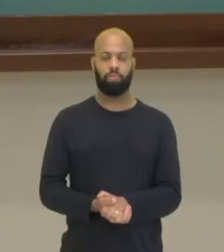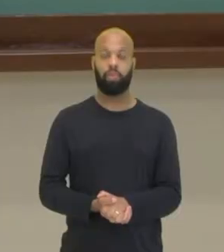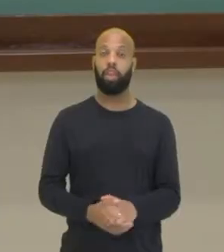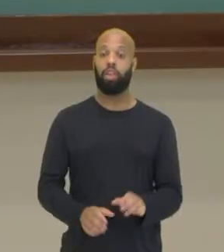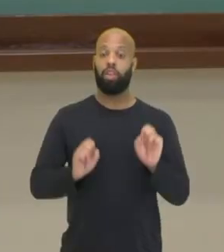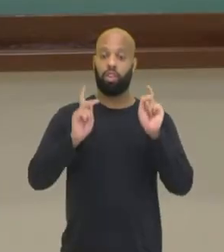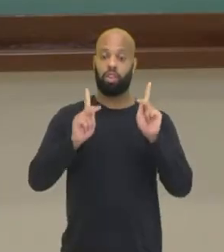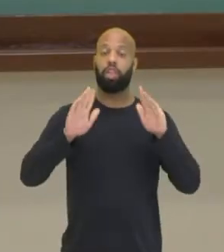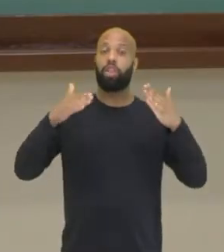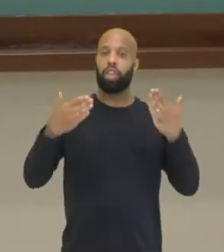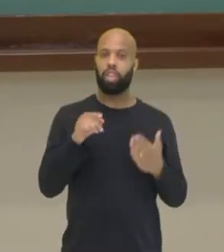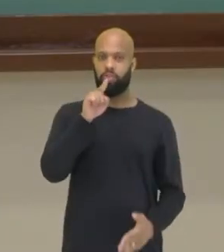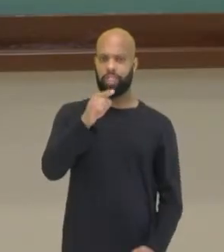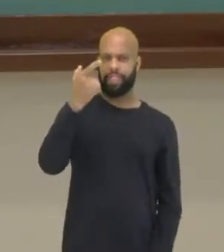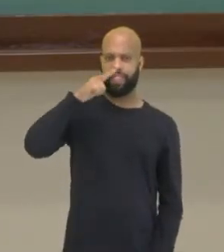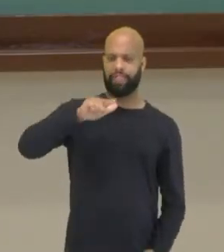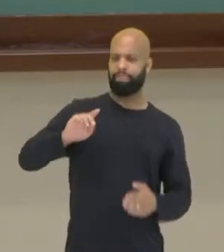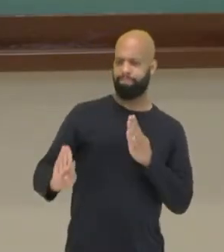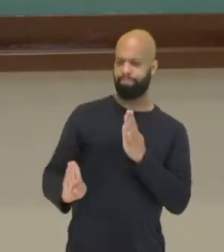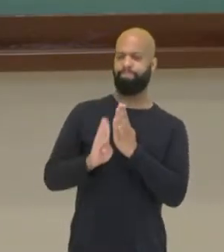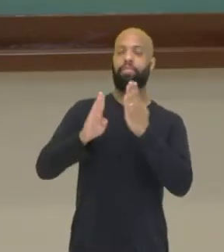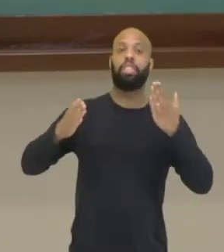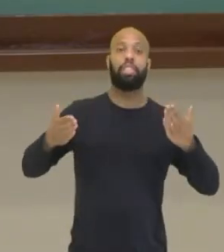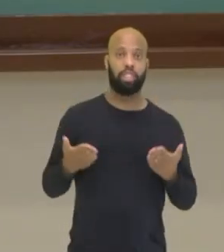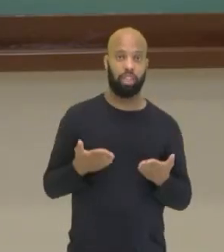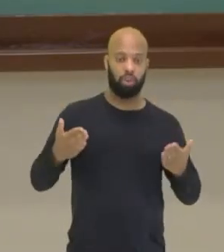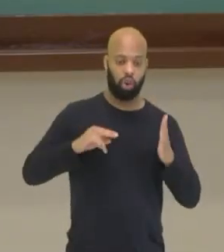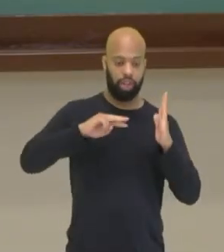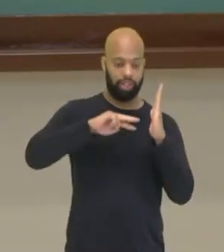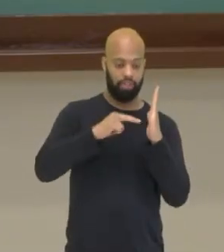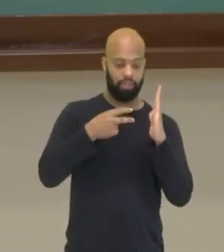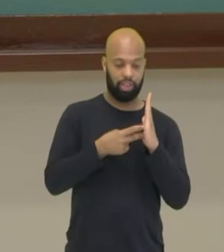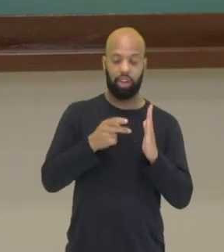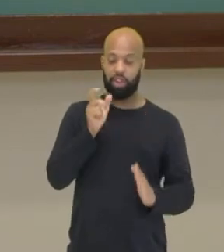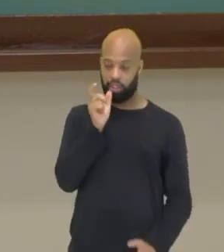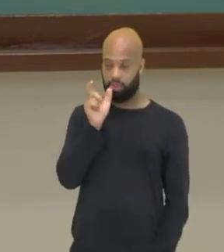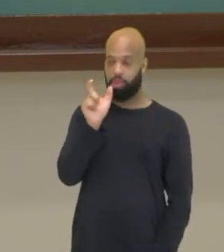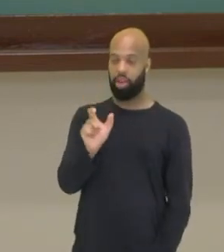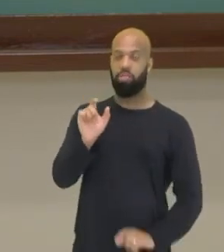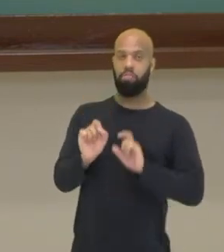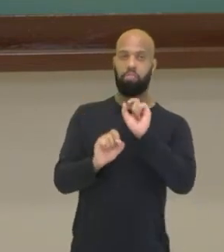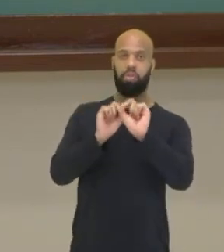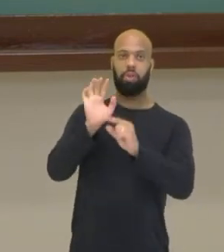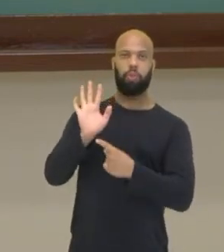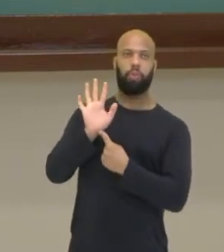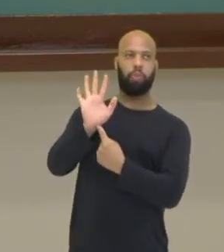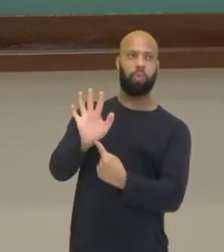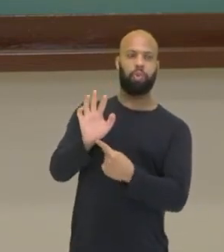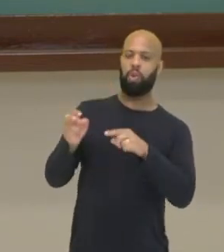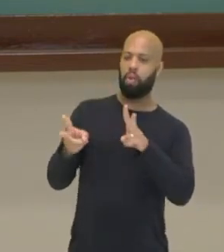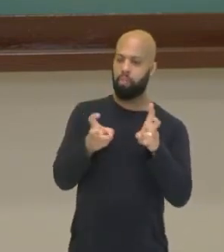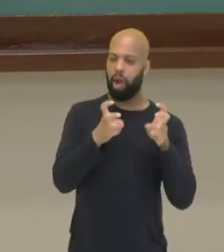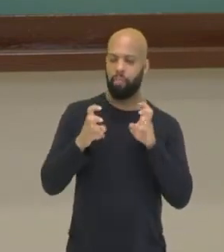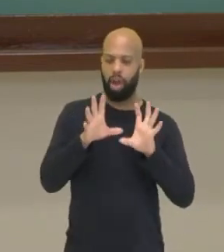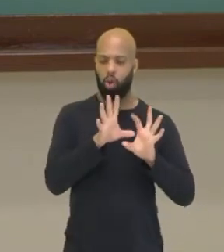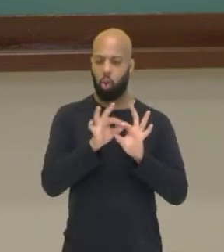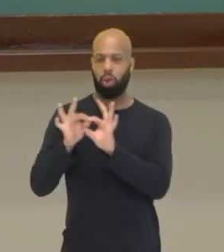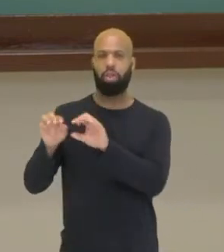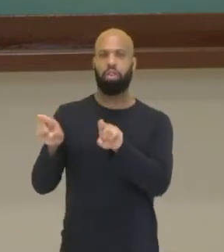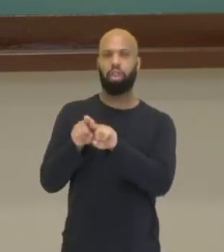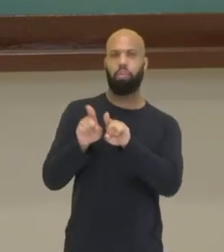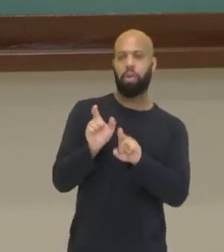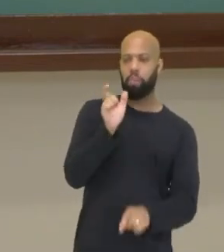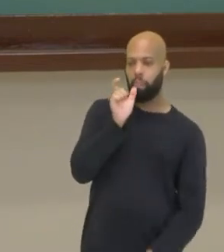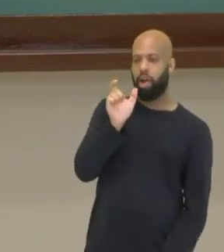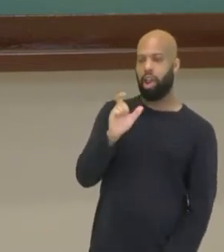Bacana, e aí, você conseguiu descobrir então o significado da palavra ali que foi apresentada? Observou o contexto, as palavras que